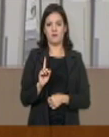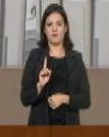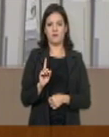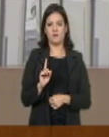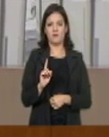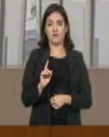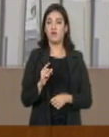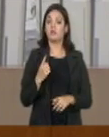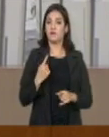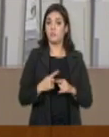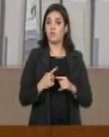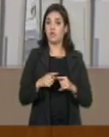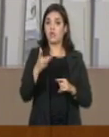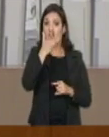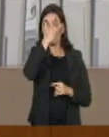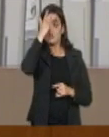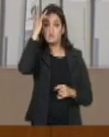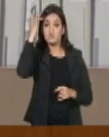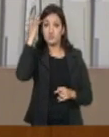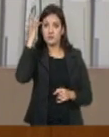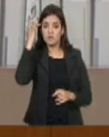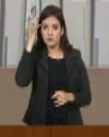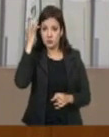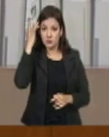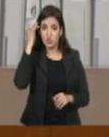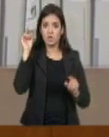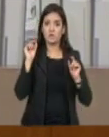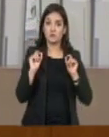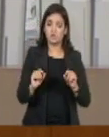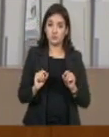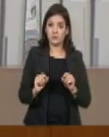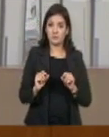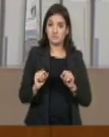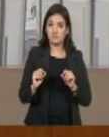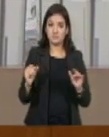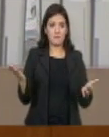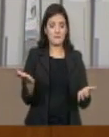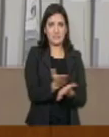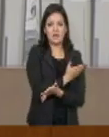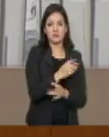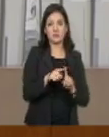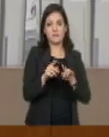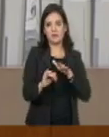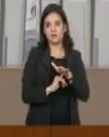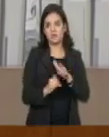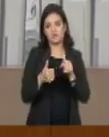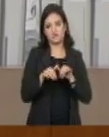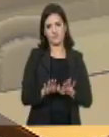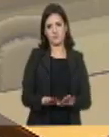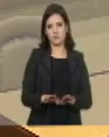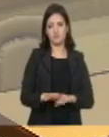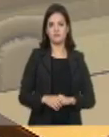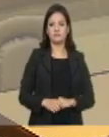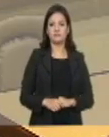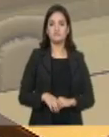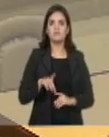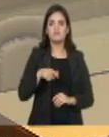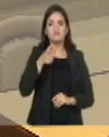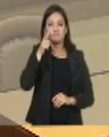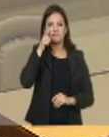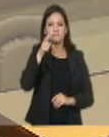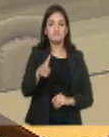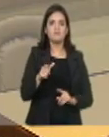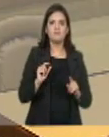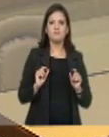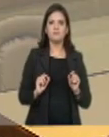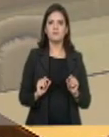Até porque as pessoas passam, as instituições ficam. Presidente, uma observação. Pois não. É muito interessante essa sua observação.